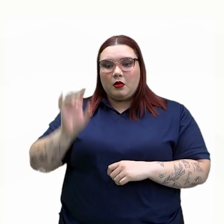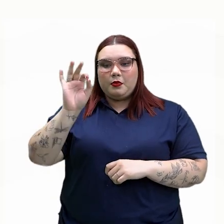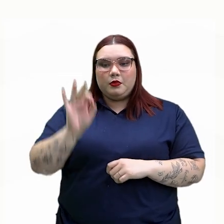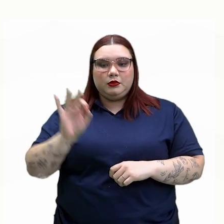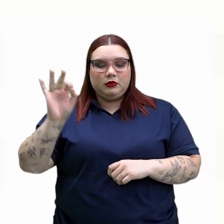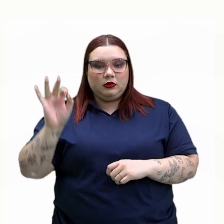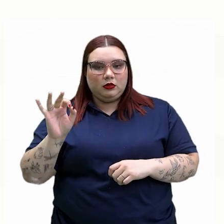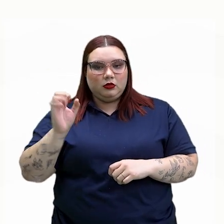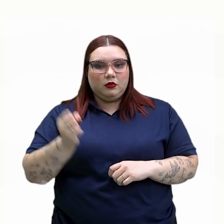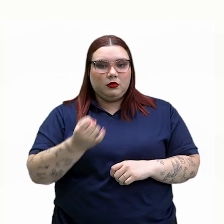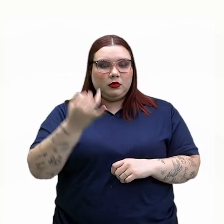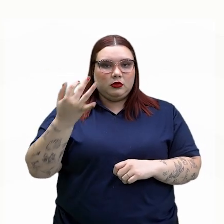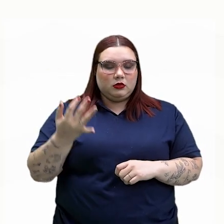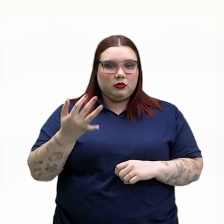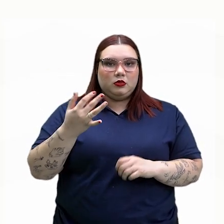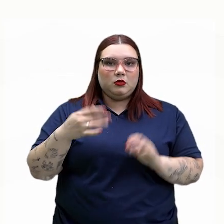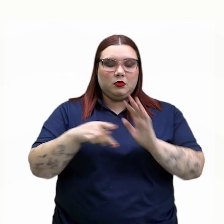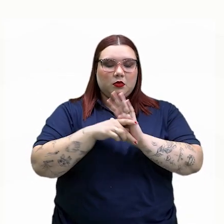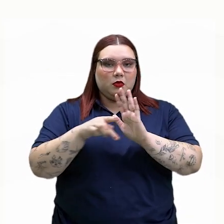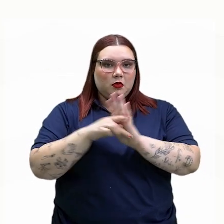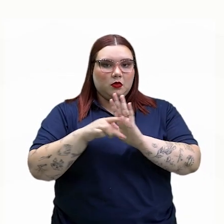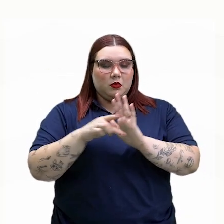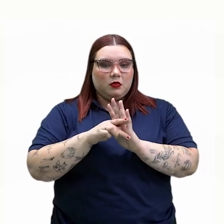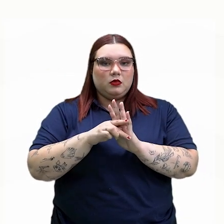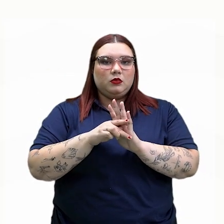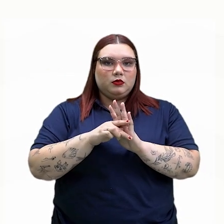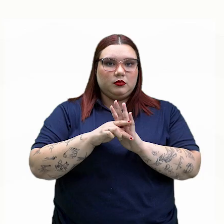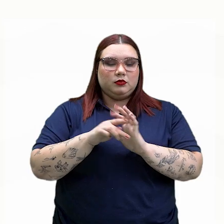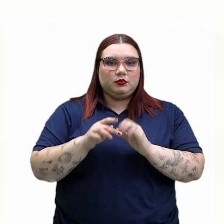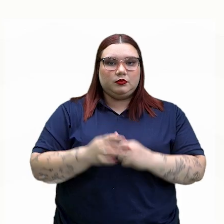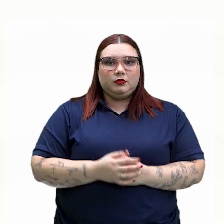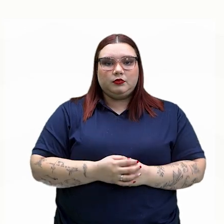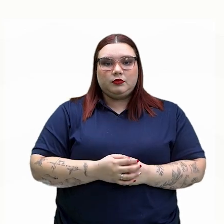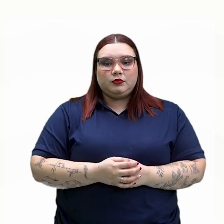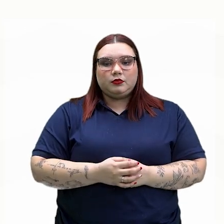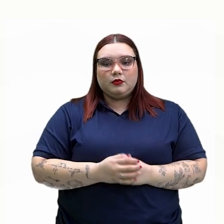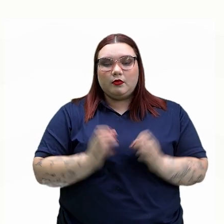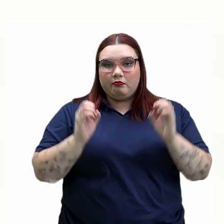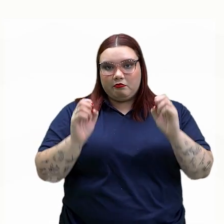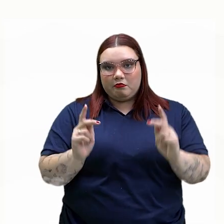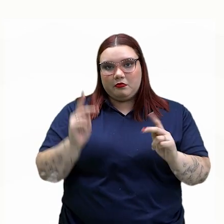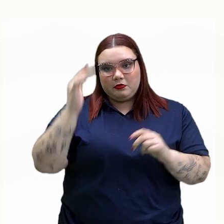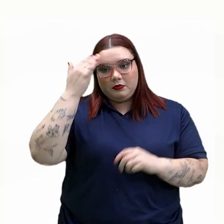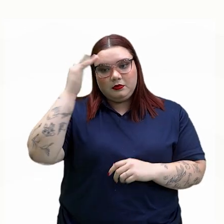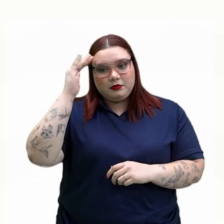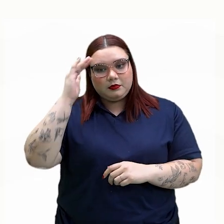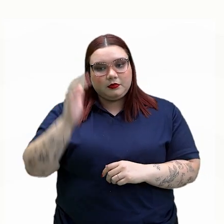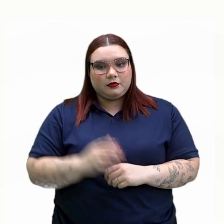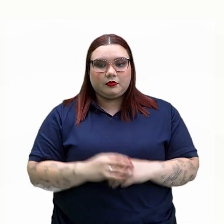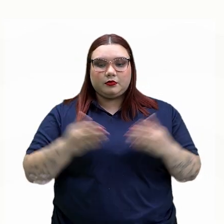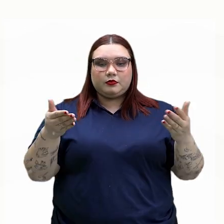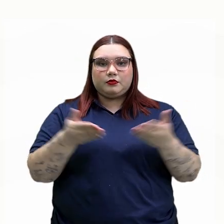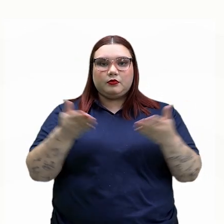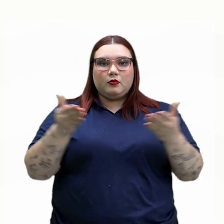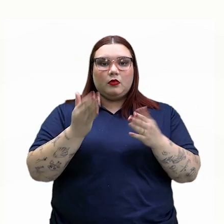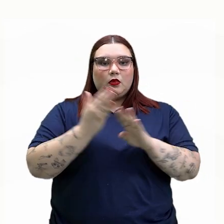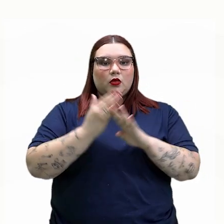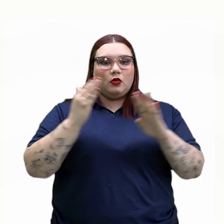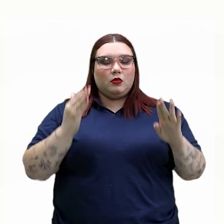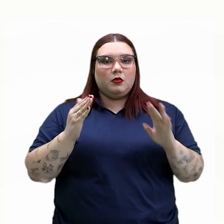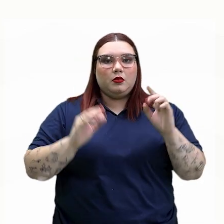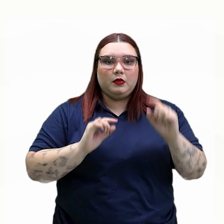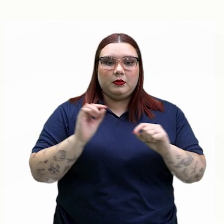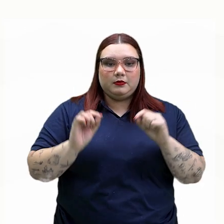ou seja, a frequência relativa de cada um desses lançamentos. Tranquilo até aí? E agora nós vamos determinar